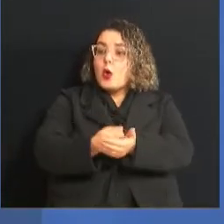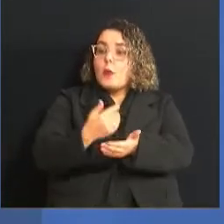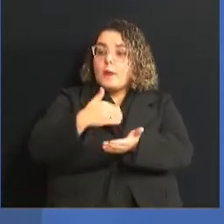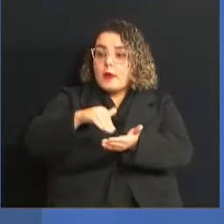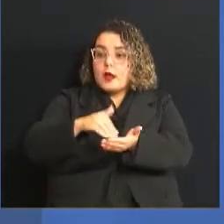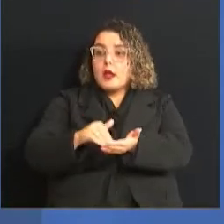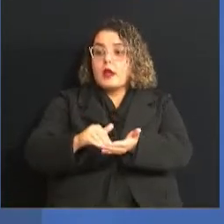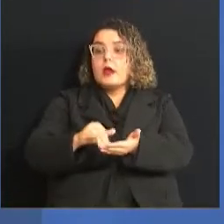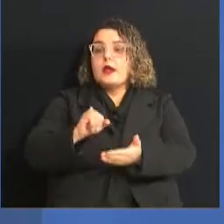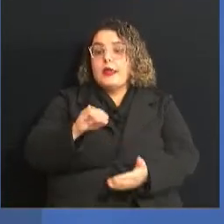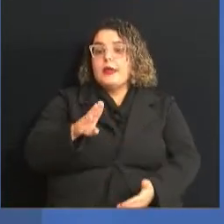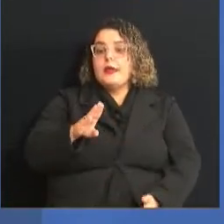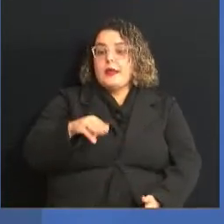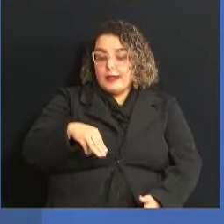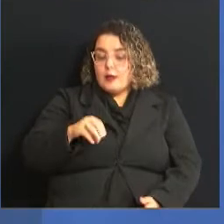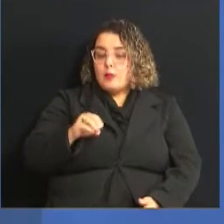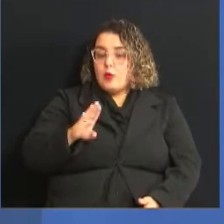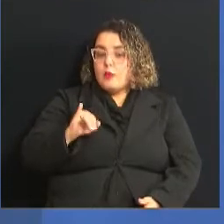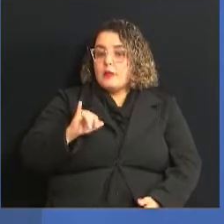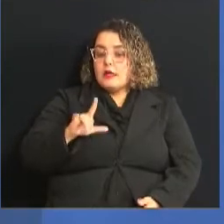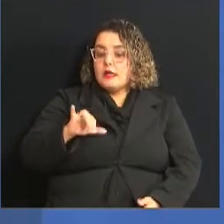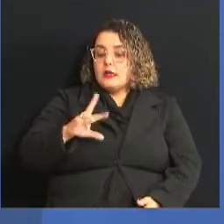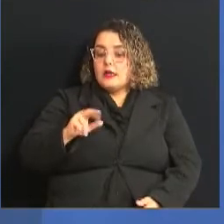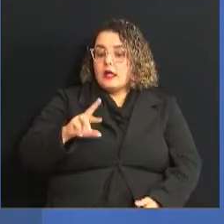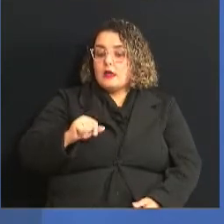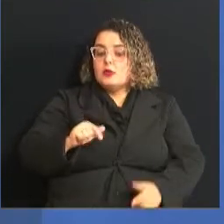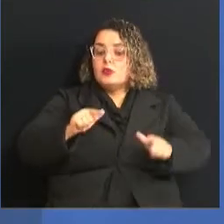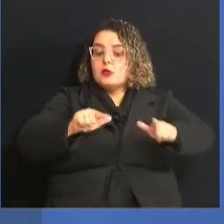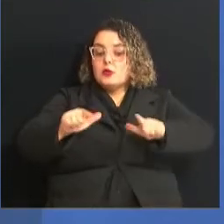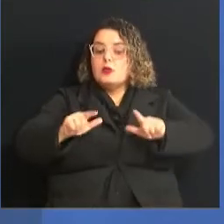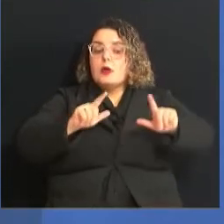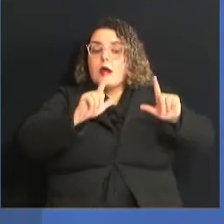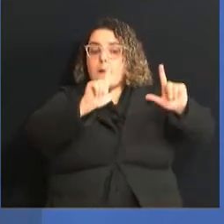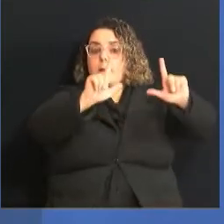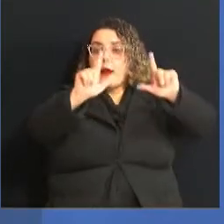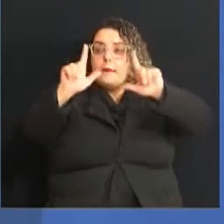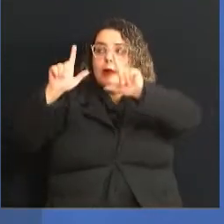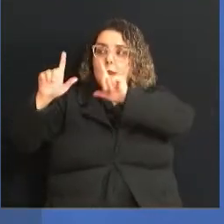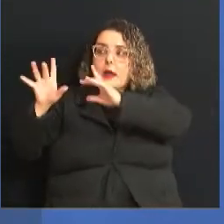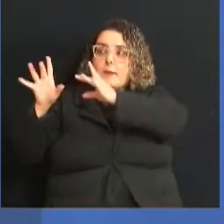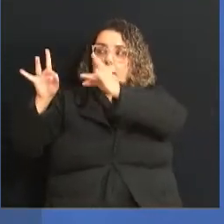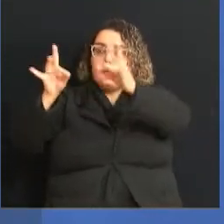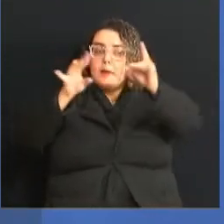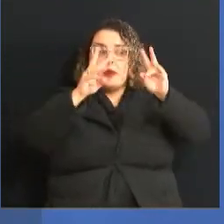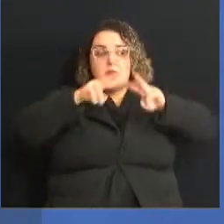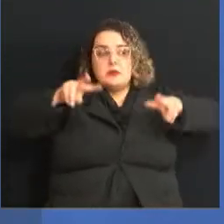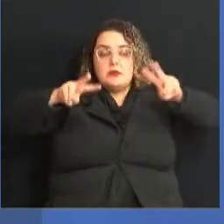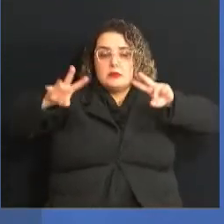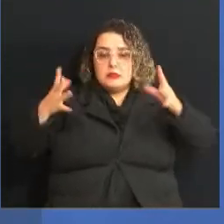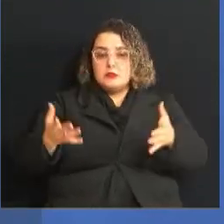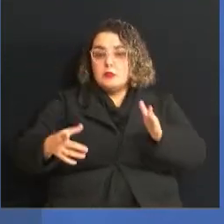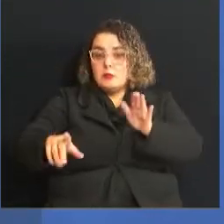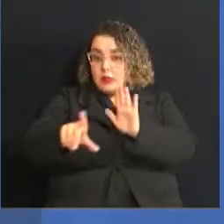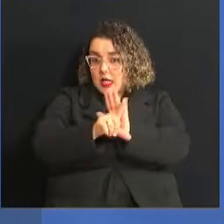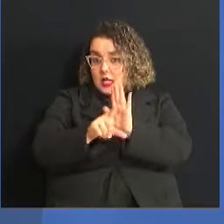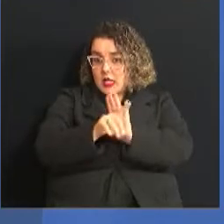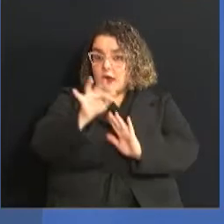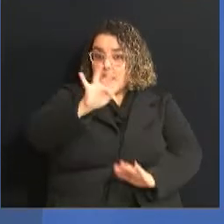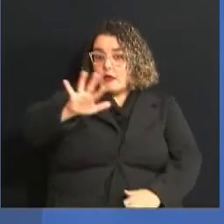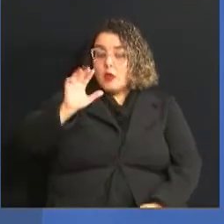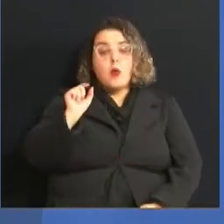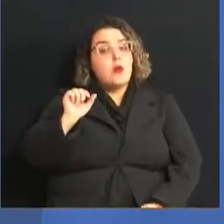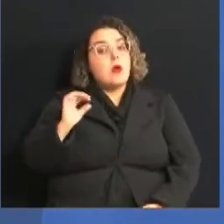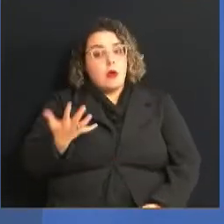da cidade a expor em local visível texto de uma lei federal. O que ocorre é que essa lei federal